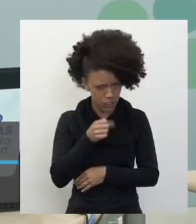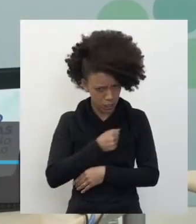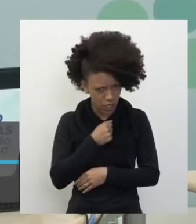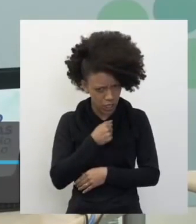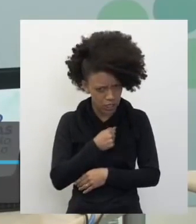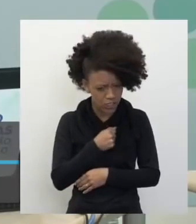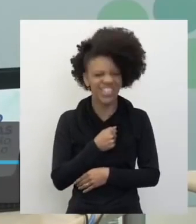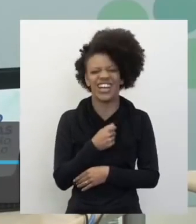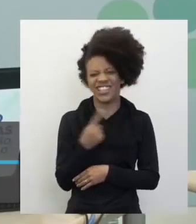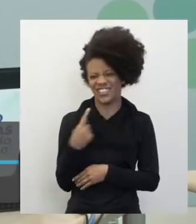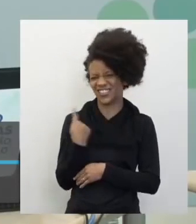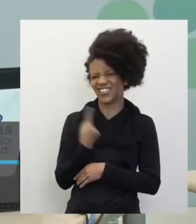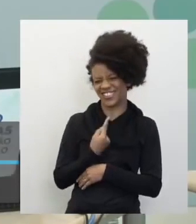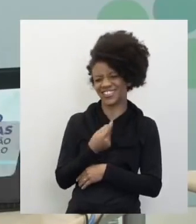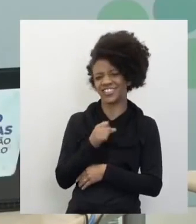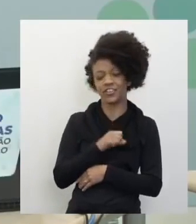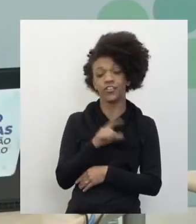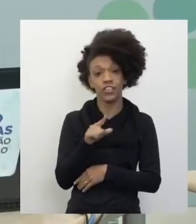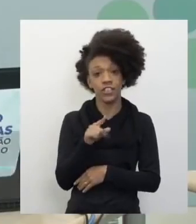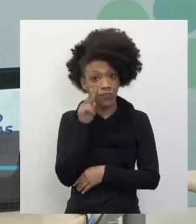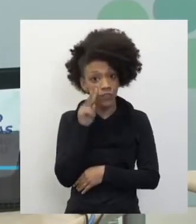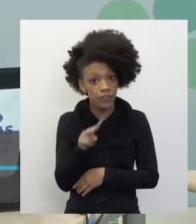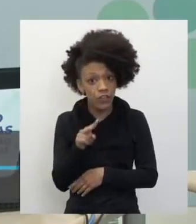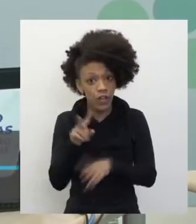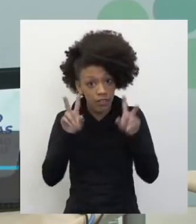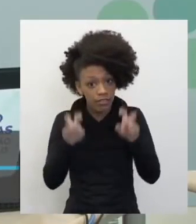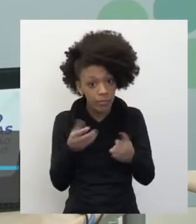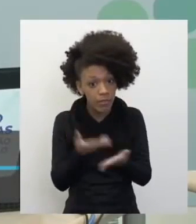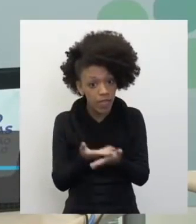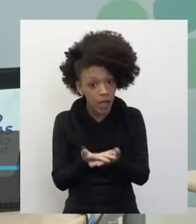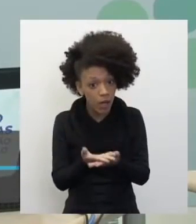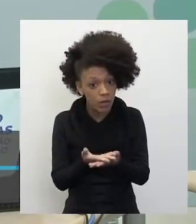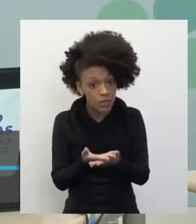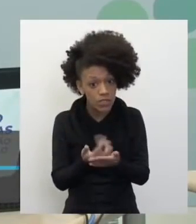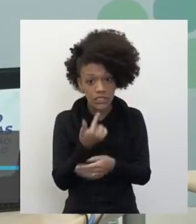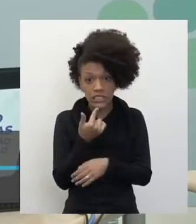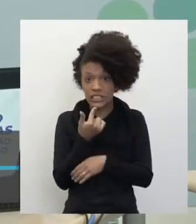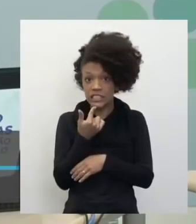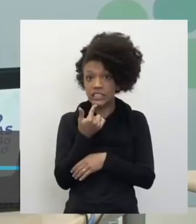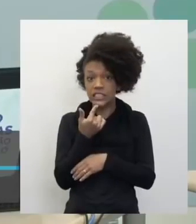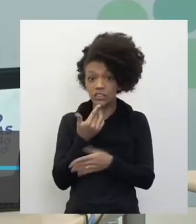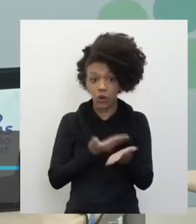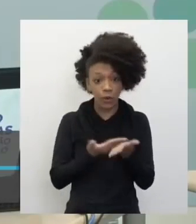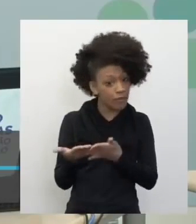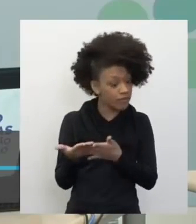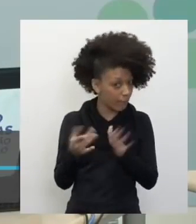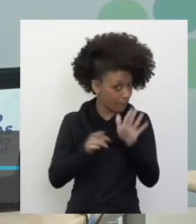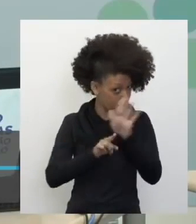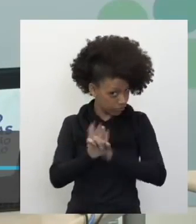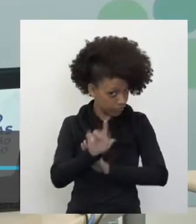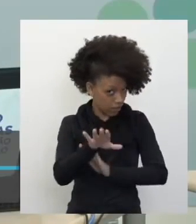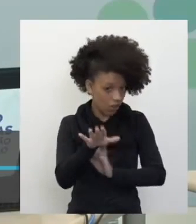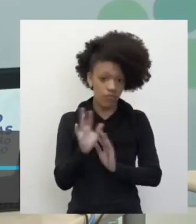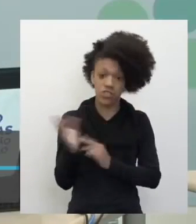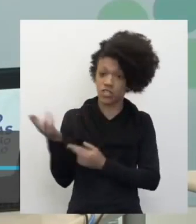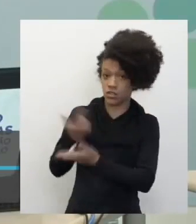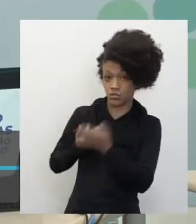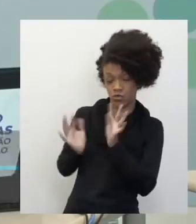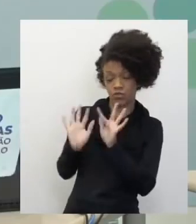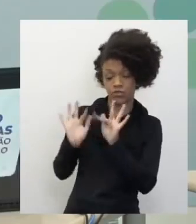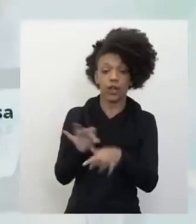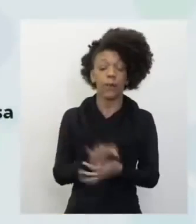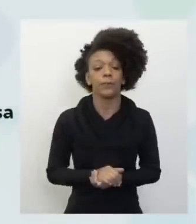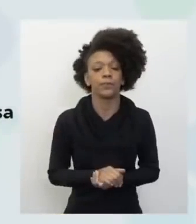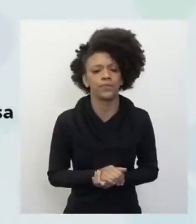gente estava. E vocês viram o nome da aula? O nome da aula é uma pergunta. E vai começar já no ar aí para vocês. Aí vocês respondem lá no final pra